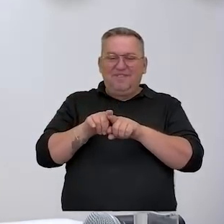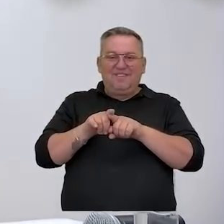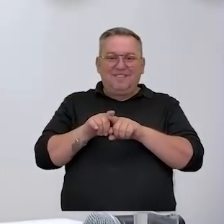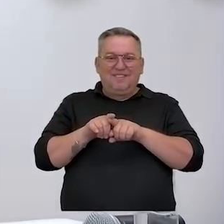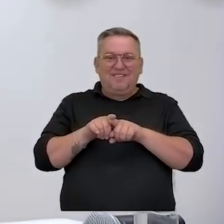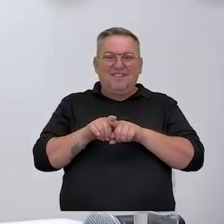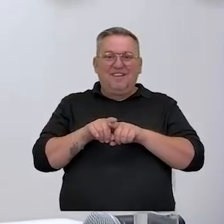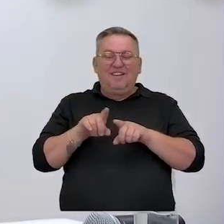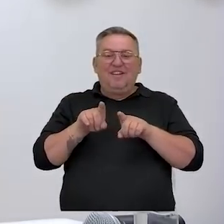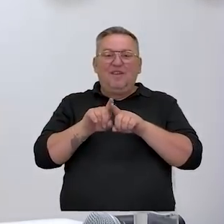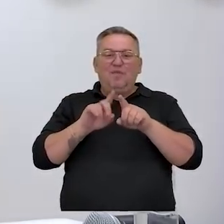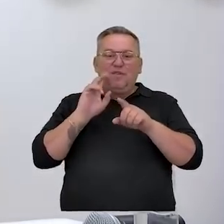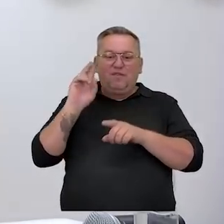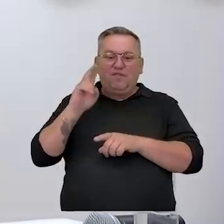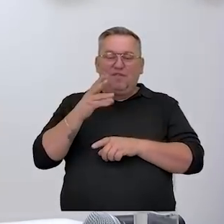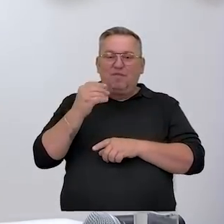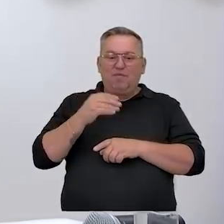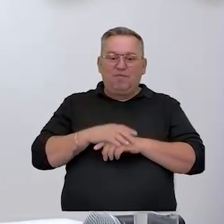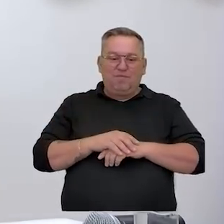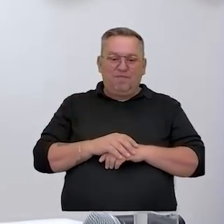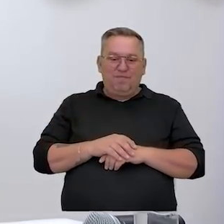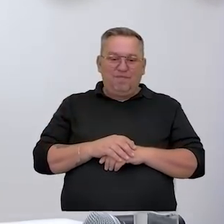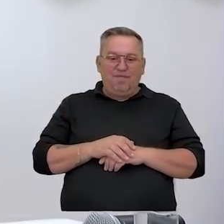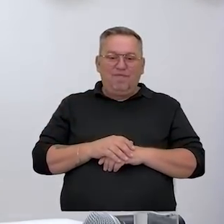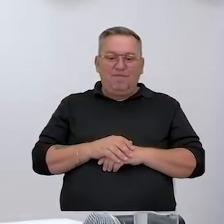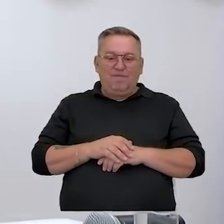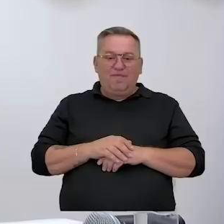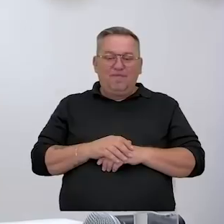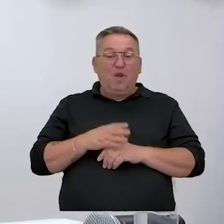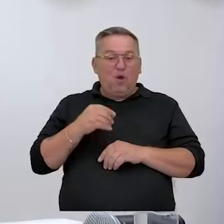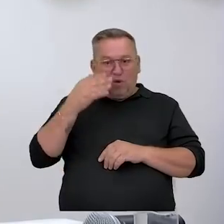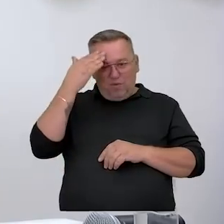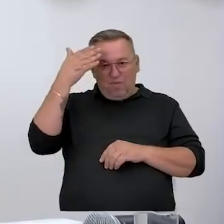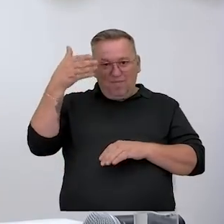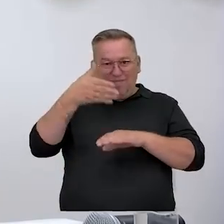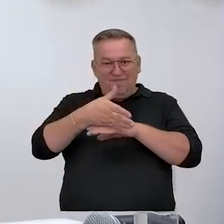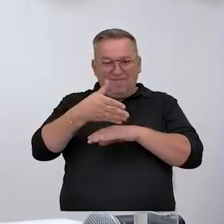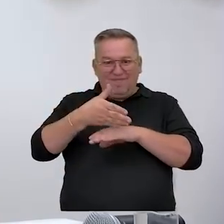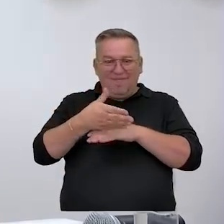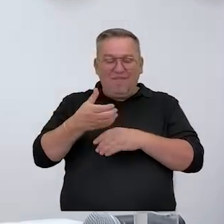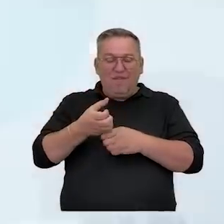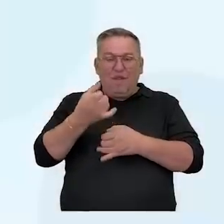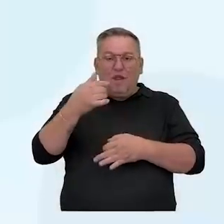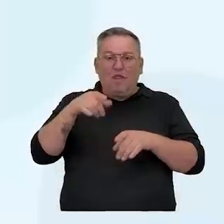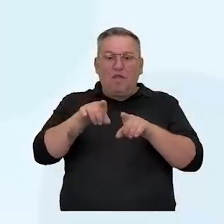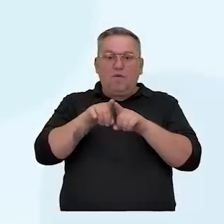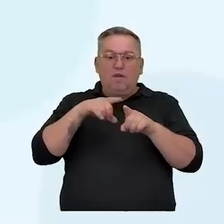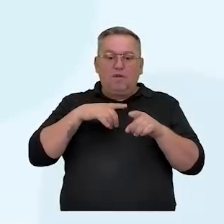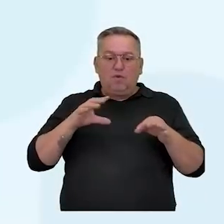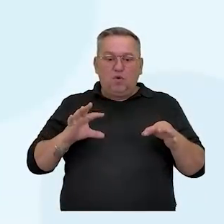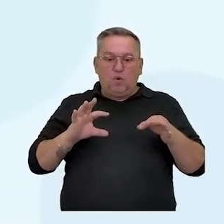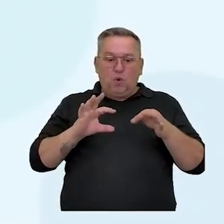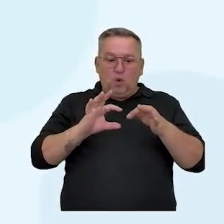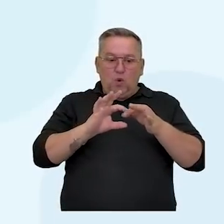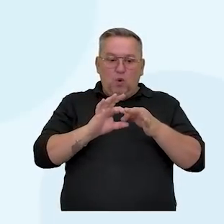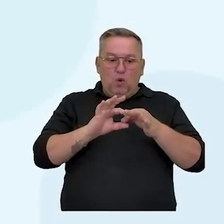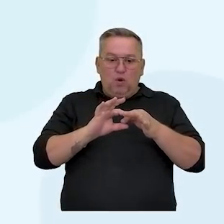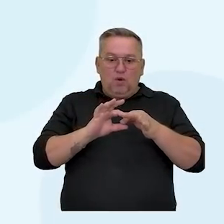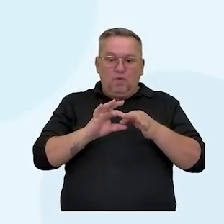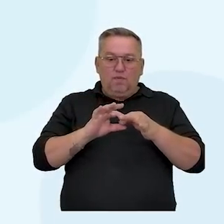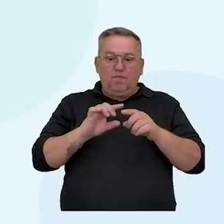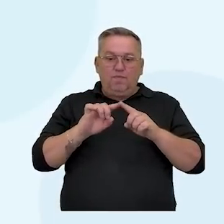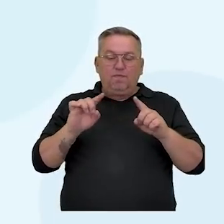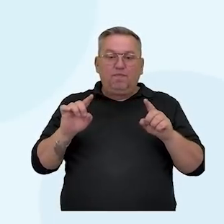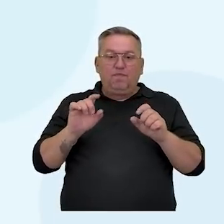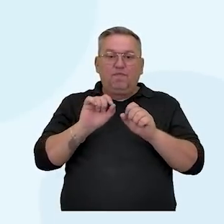dando sequência aqui. Muito obrigada aí pelas participações. E nós temos aí alguns exemplos de conjunções. Eu coloquei aqui,